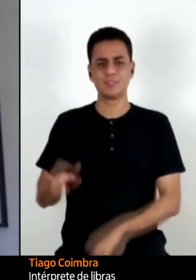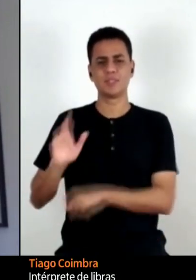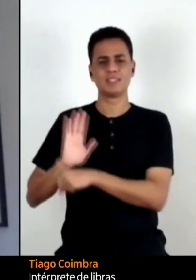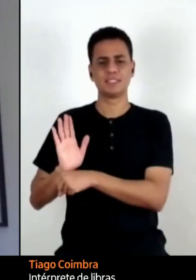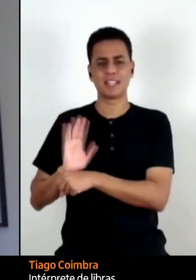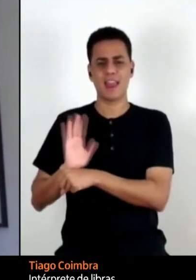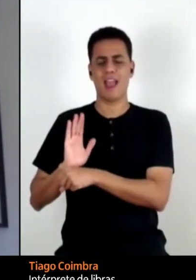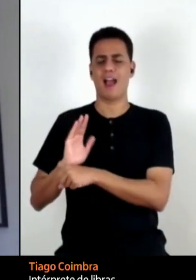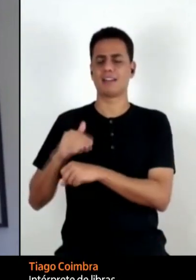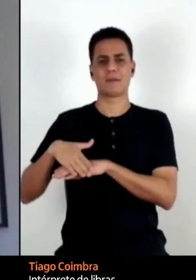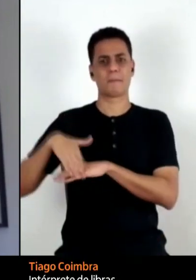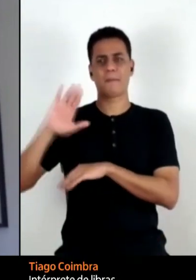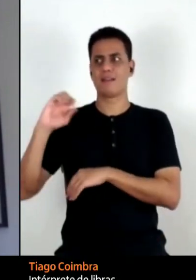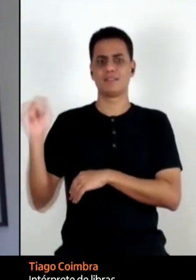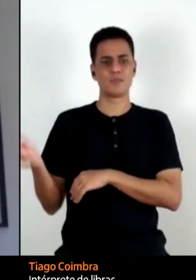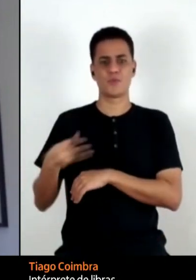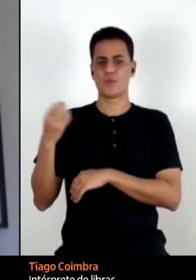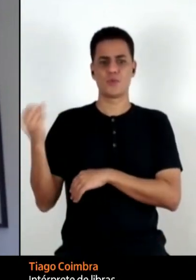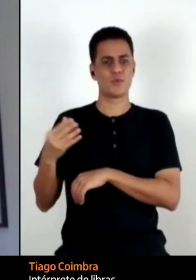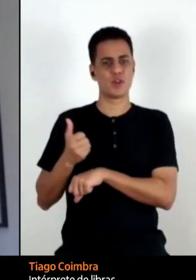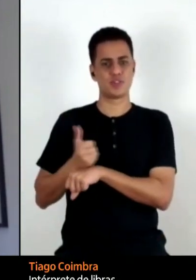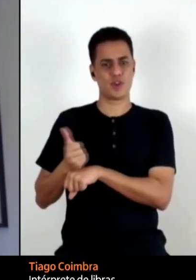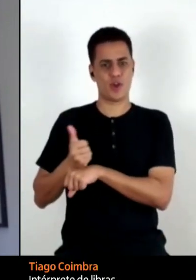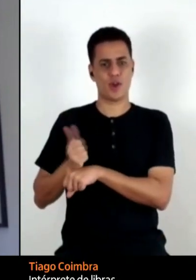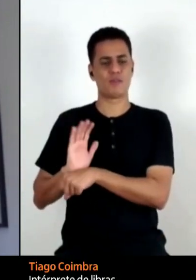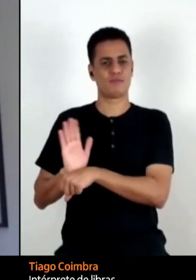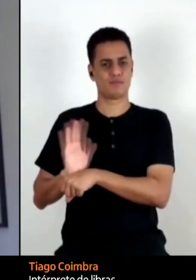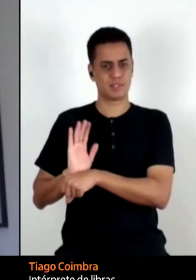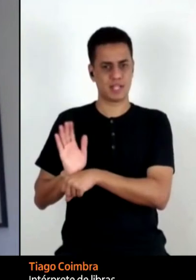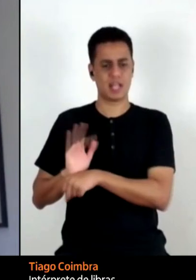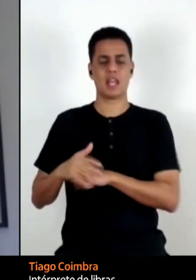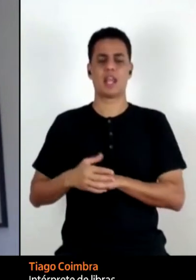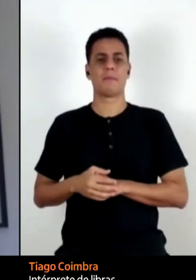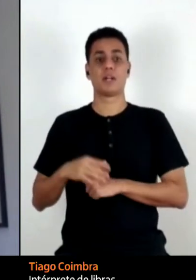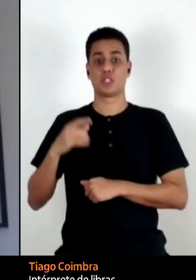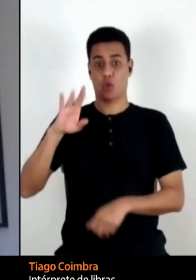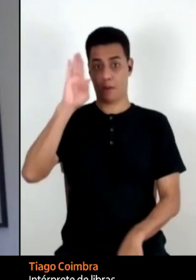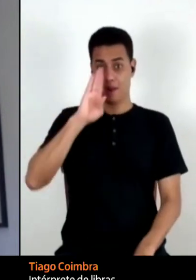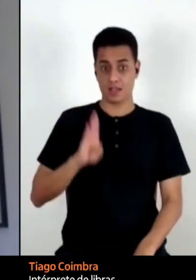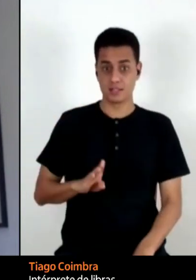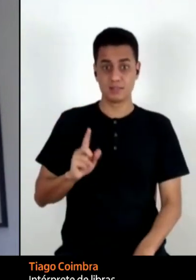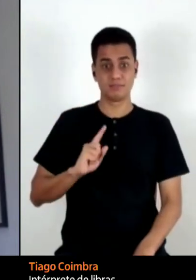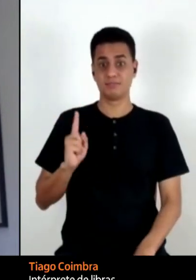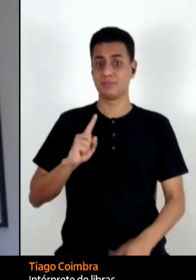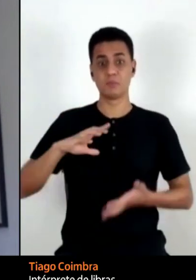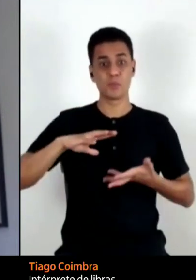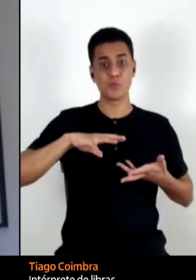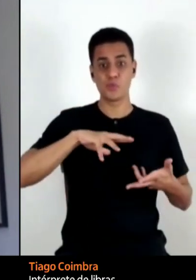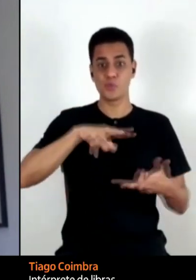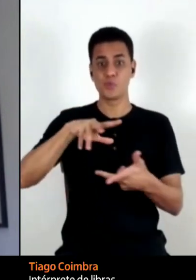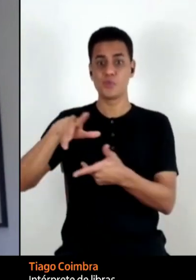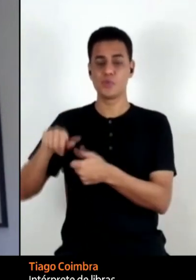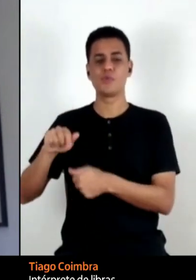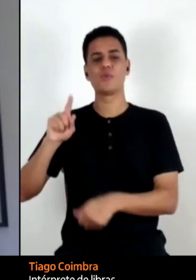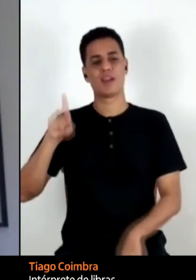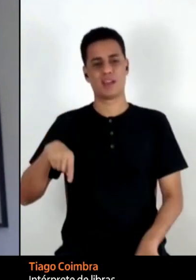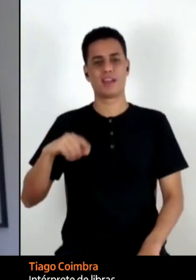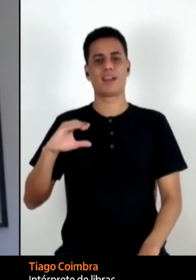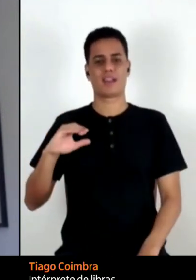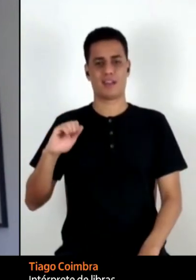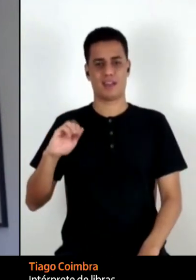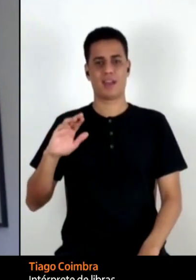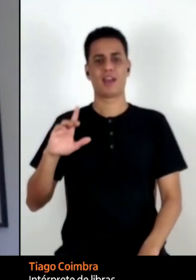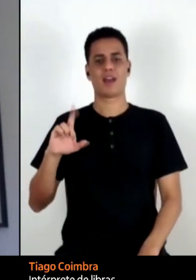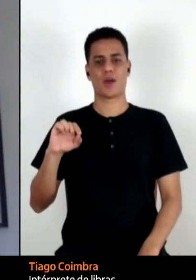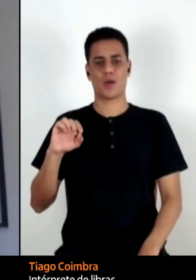eu acho que não só do Brasil, mas como do mundo, que é o Carlos Adriano.